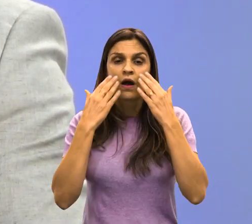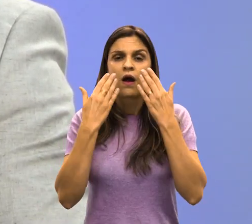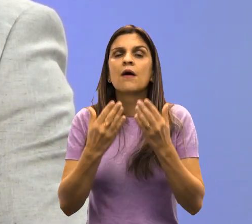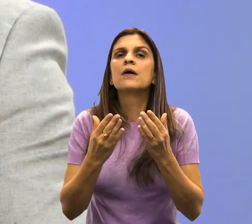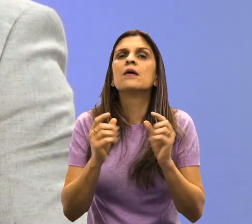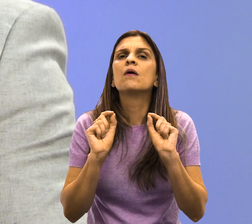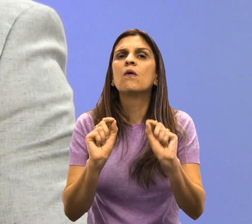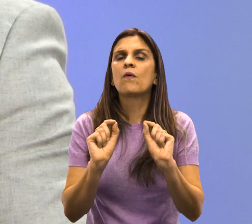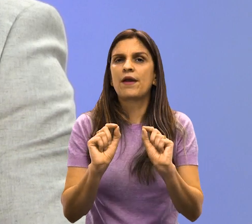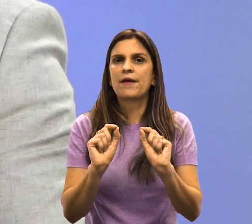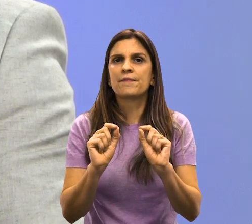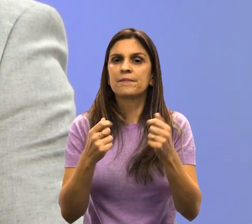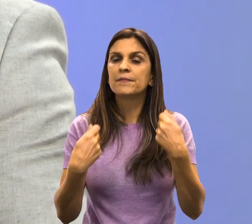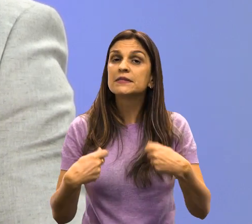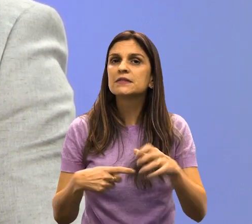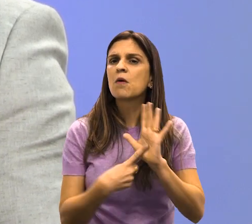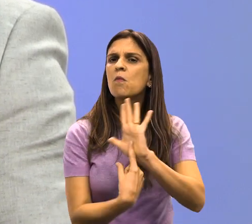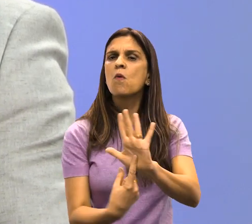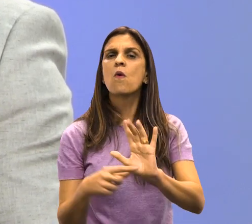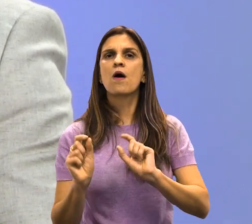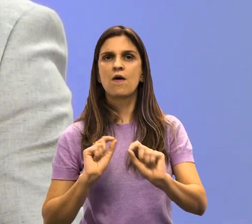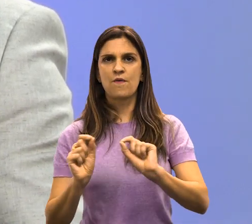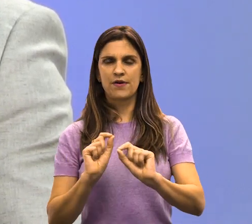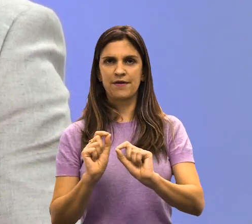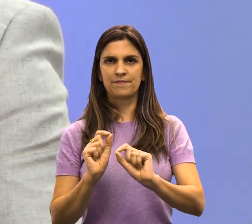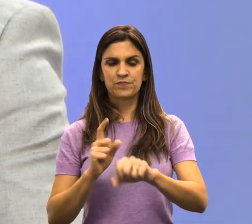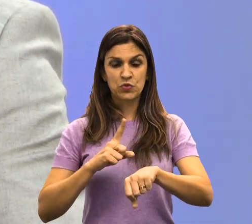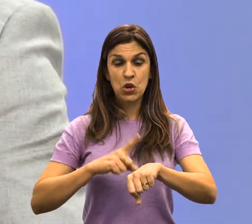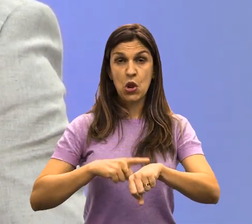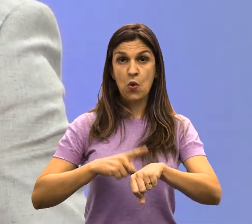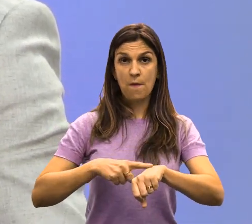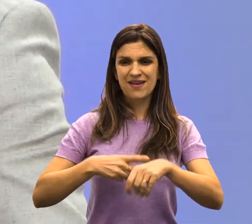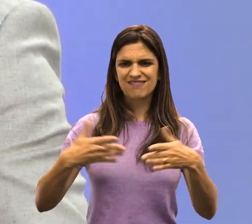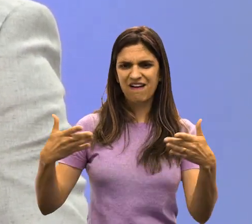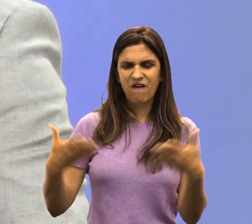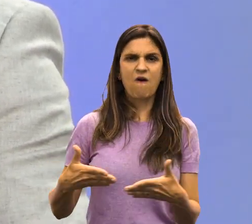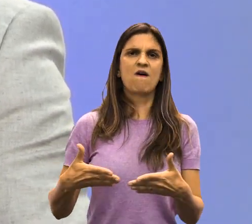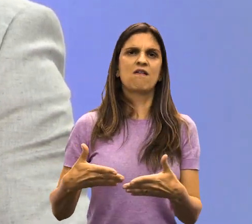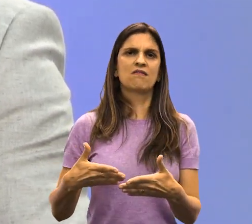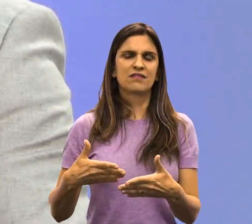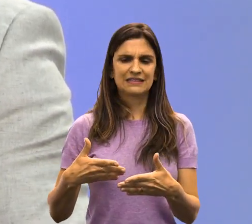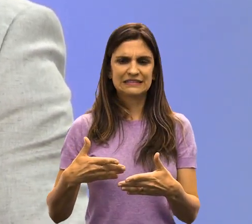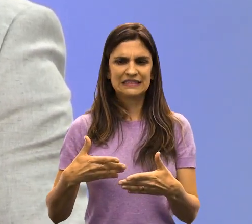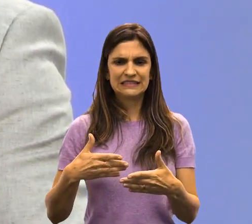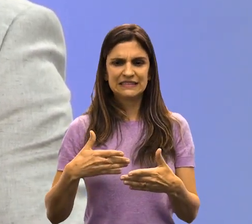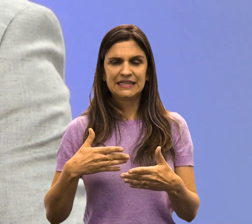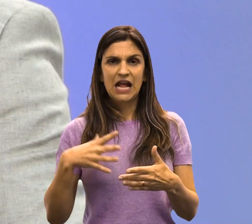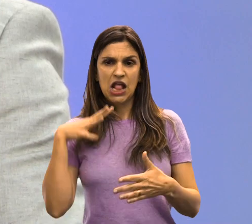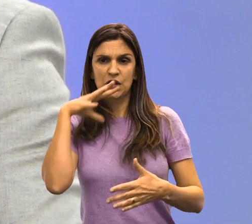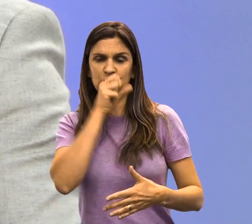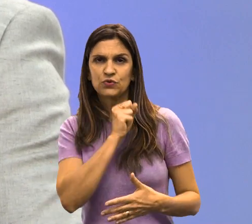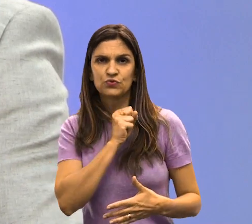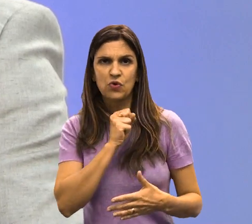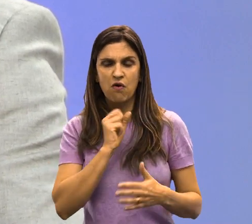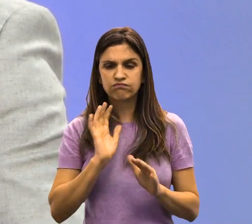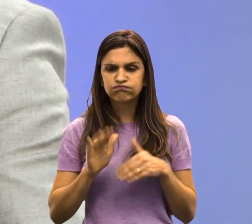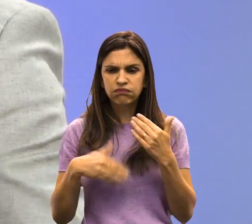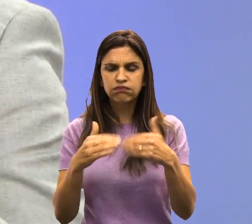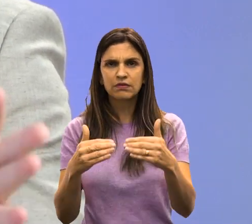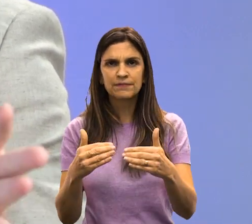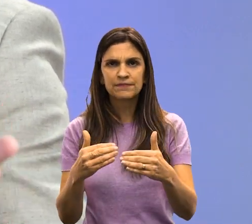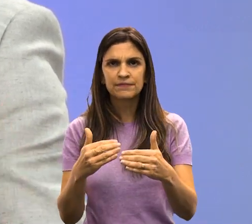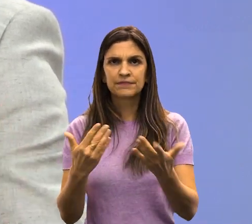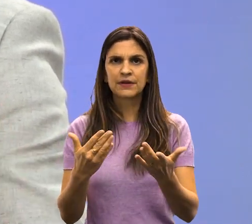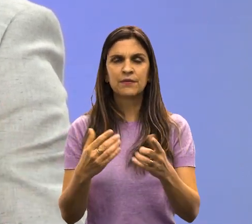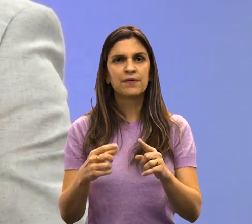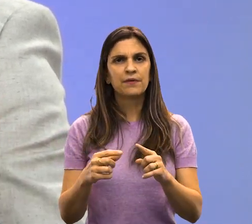vivemos num momento imediatista, num momento em que as pessoas agem quando